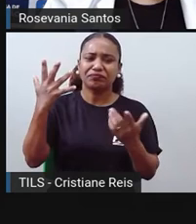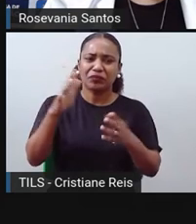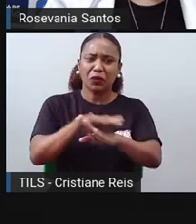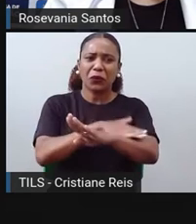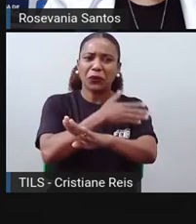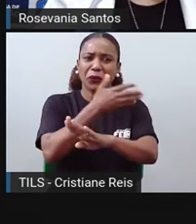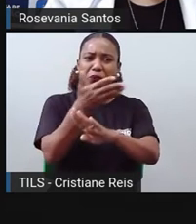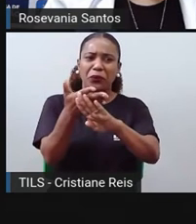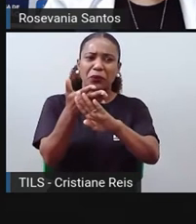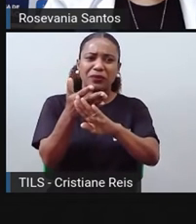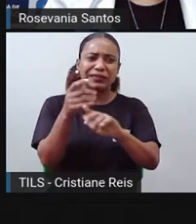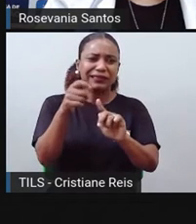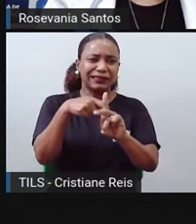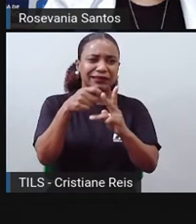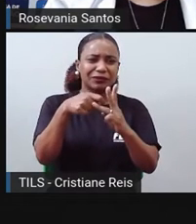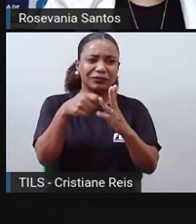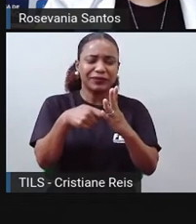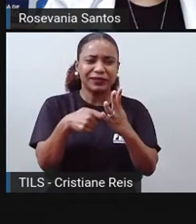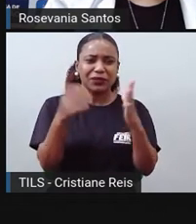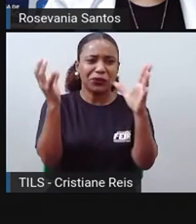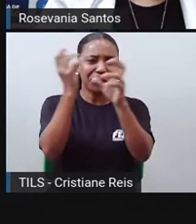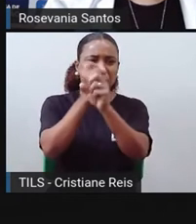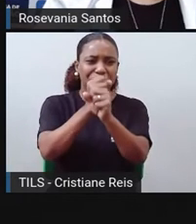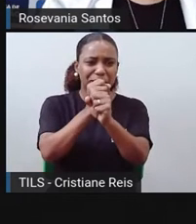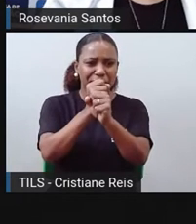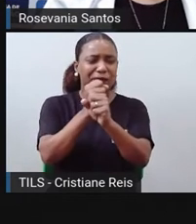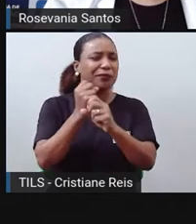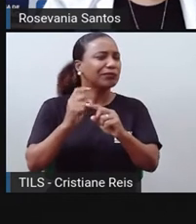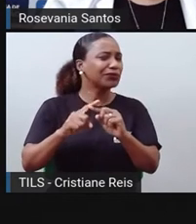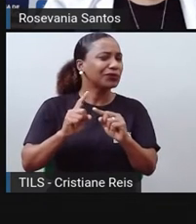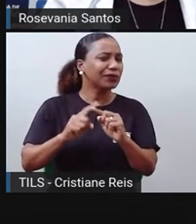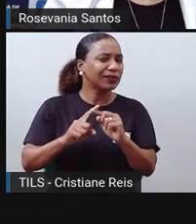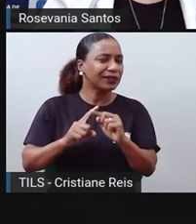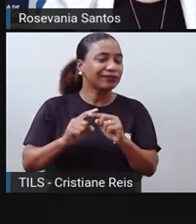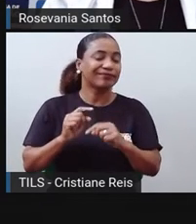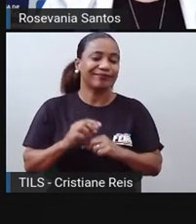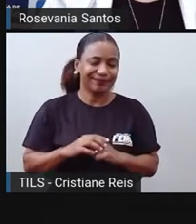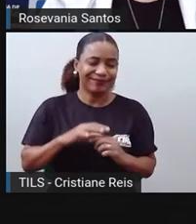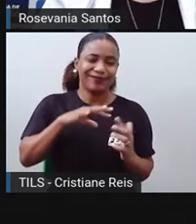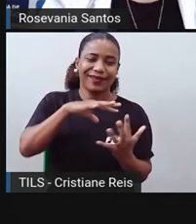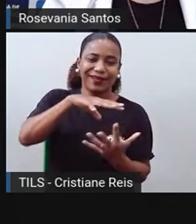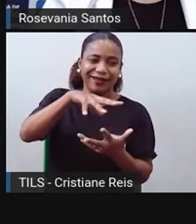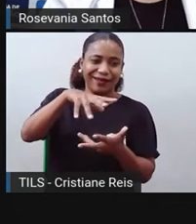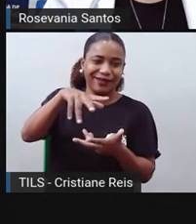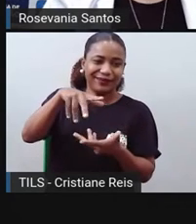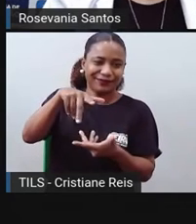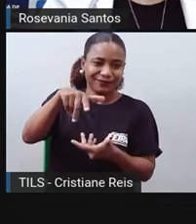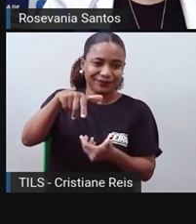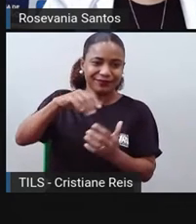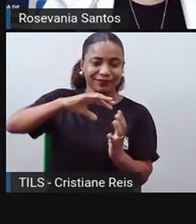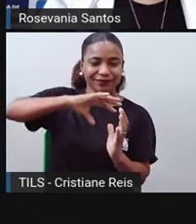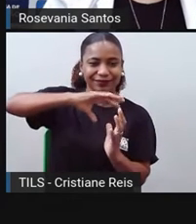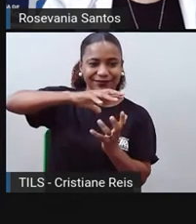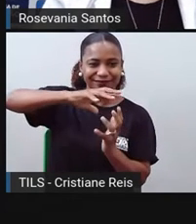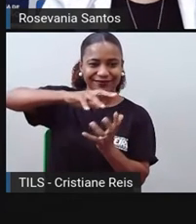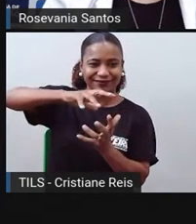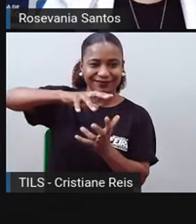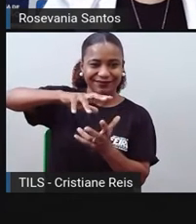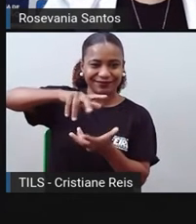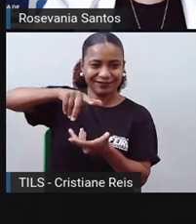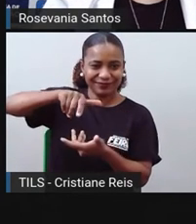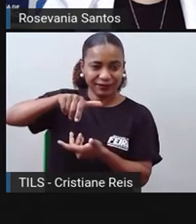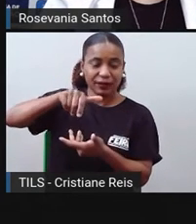dessa inclinaçãozinha, né, desses 23 graus de inclinação do planeta Terra, por conta, né, do norte magnético,